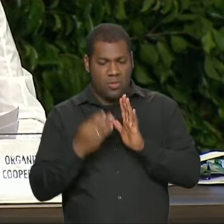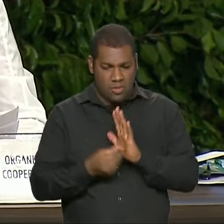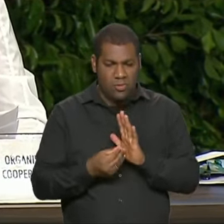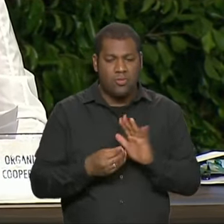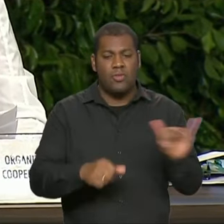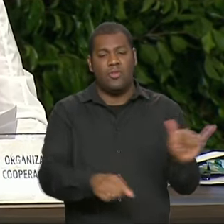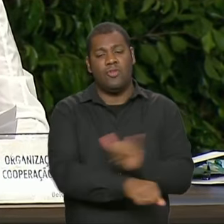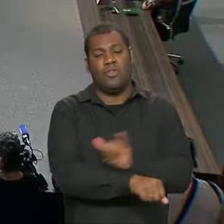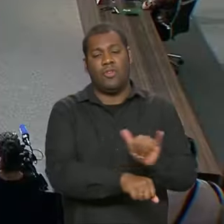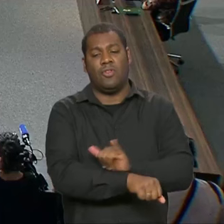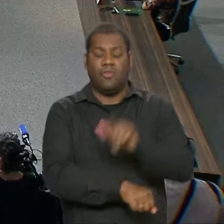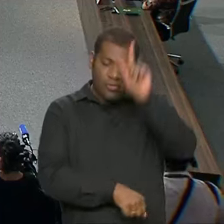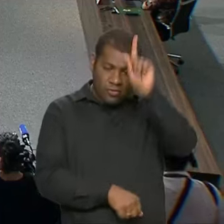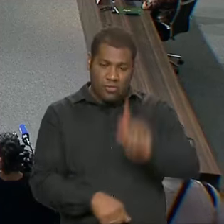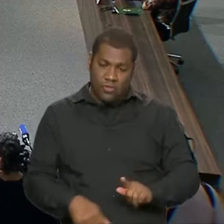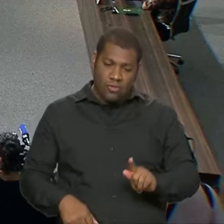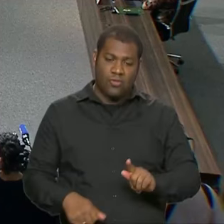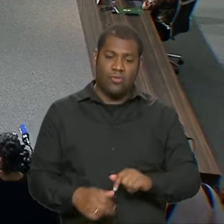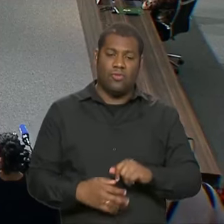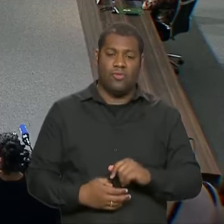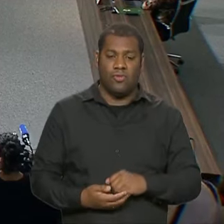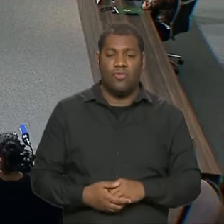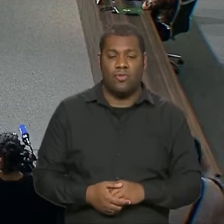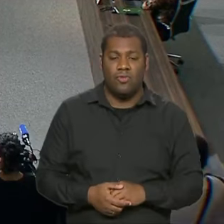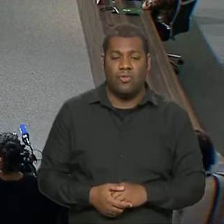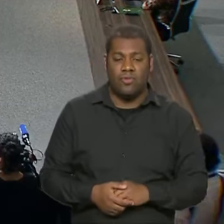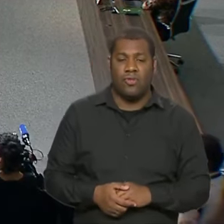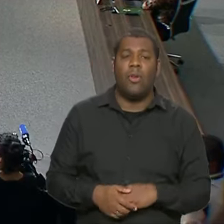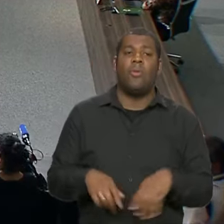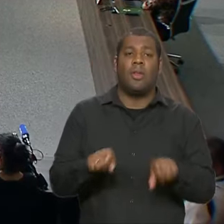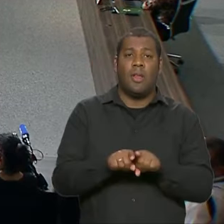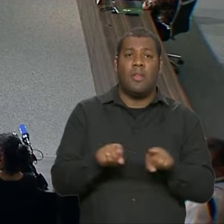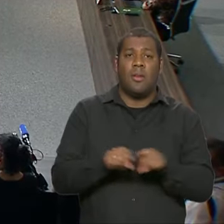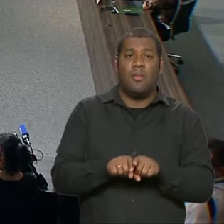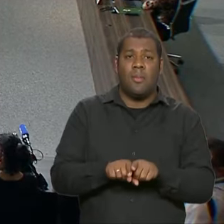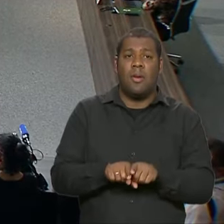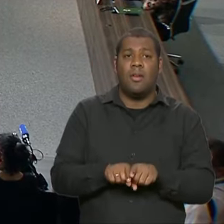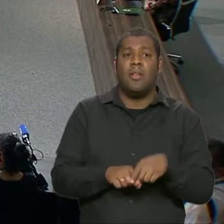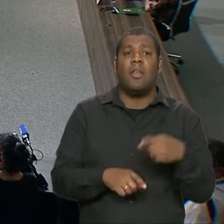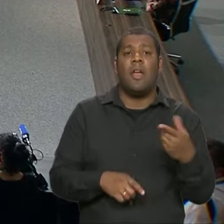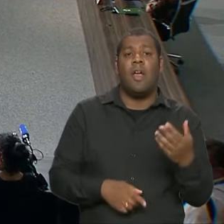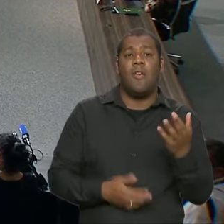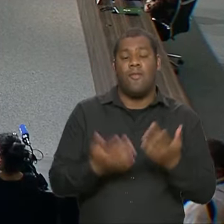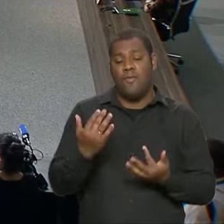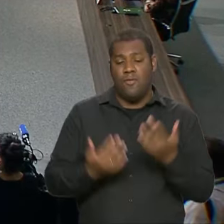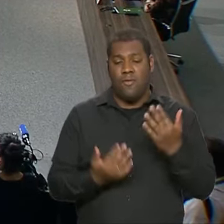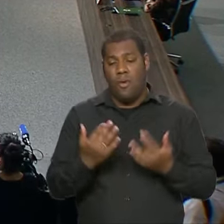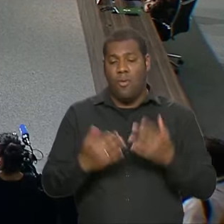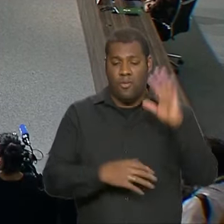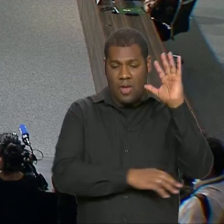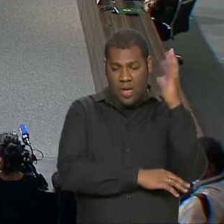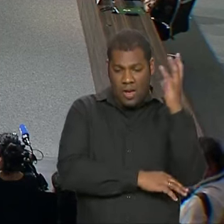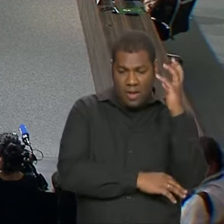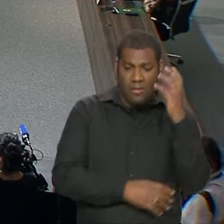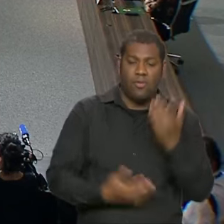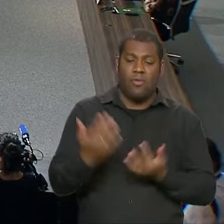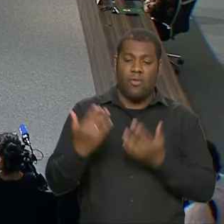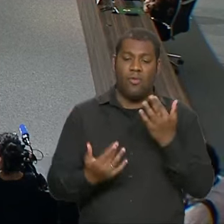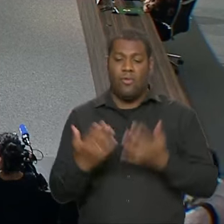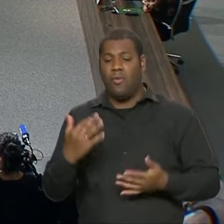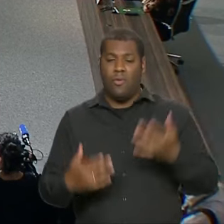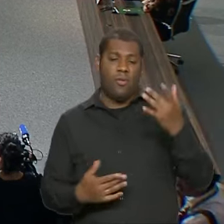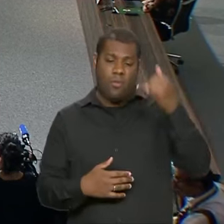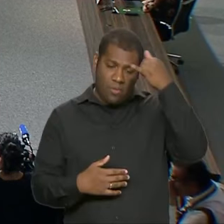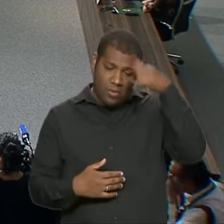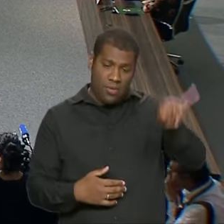ferramenta de gestão para os incêndios florestais que já estão ocorrendo diante dos acontecimentos